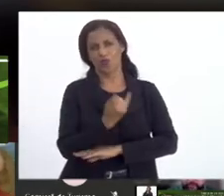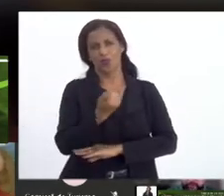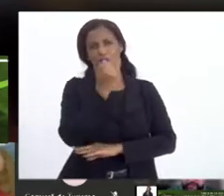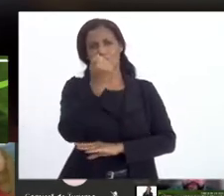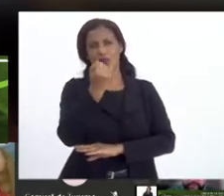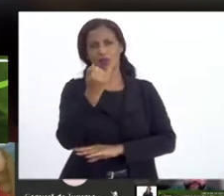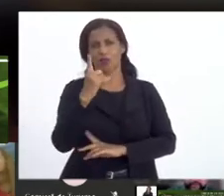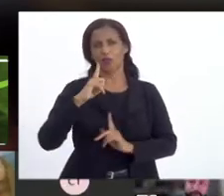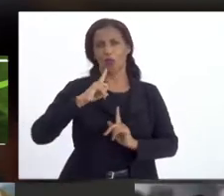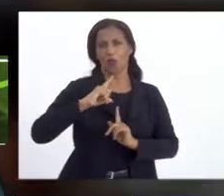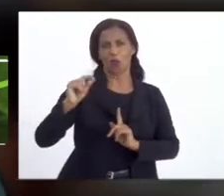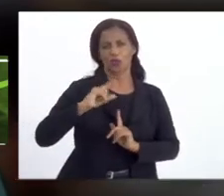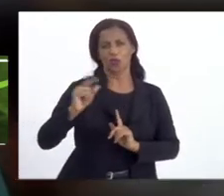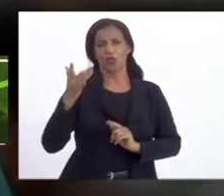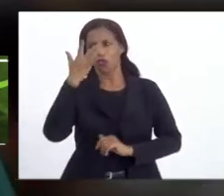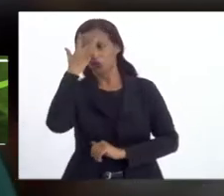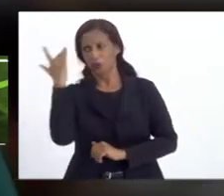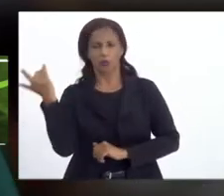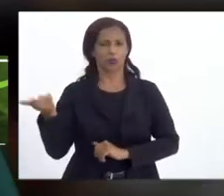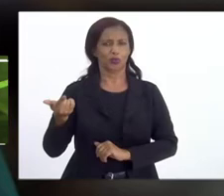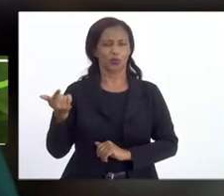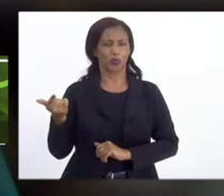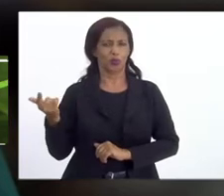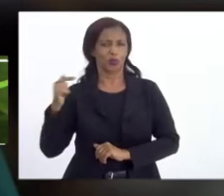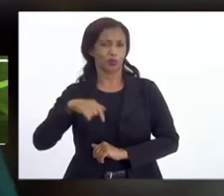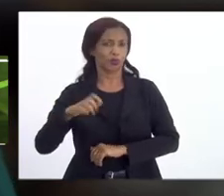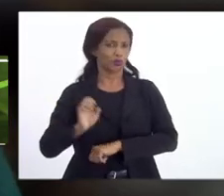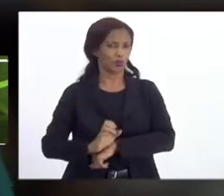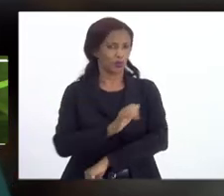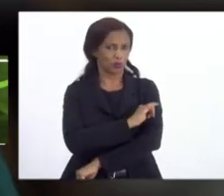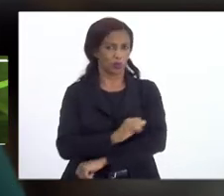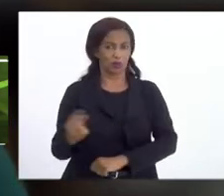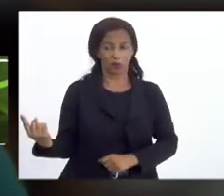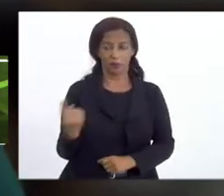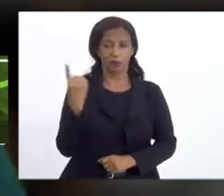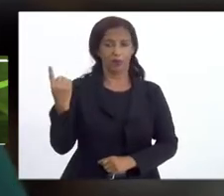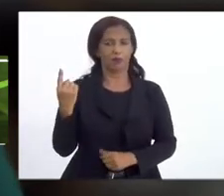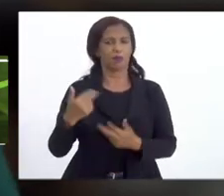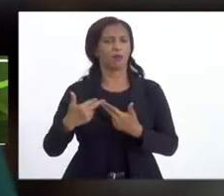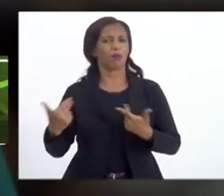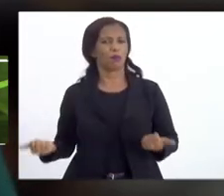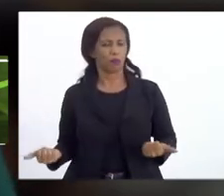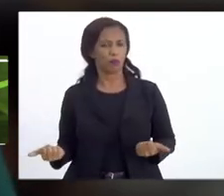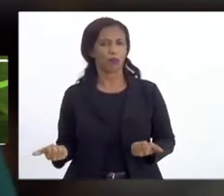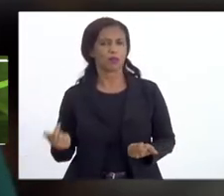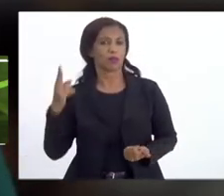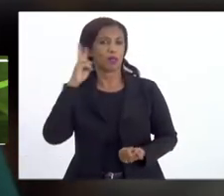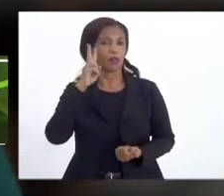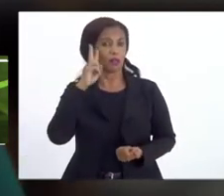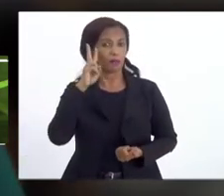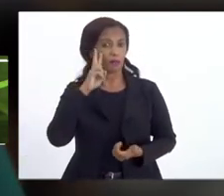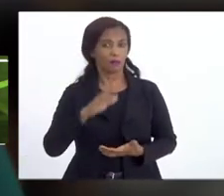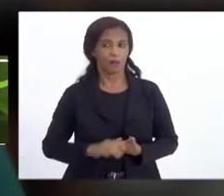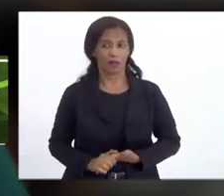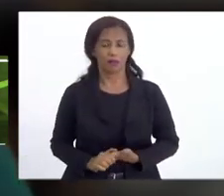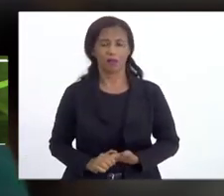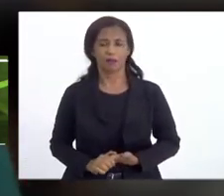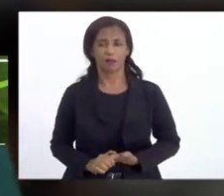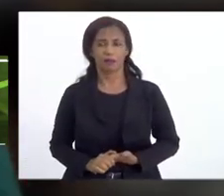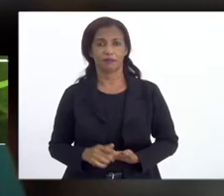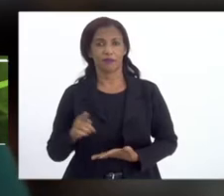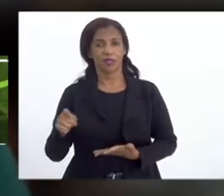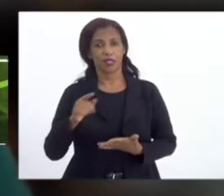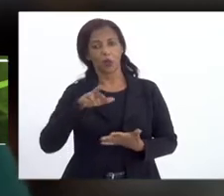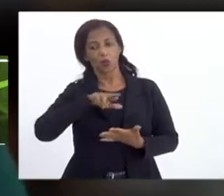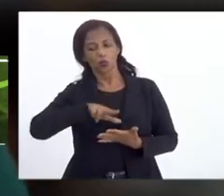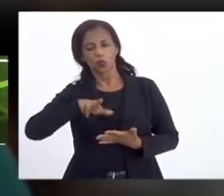importância logística de pessoas e de cargas para o estado do Rio de Janeiro. Então, a primeira coisa é lembrar que esses